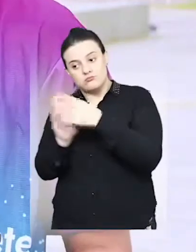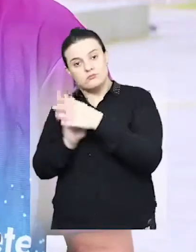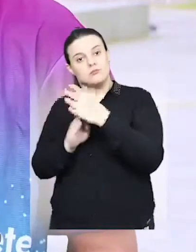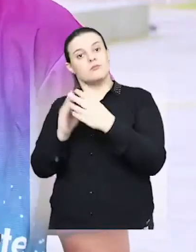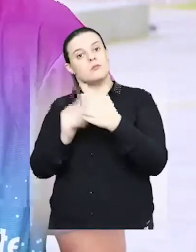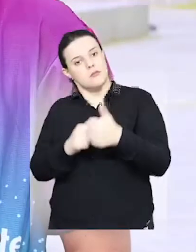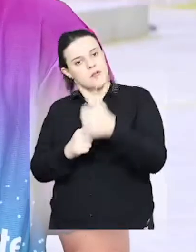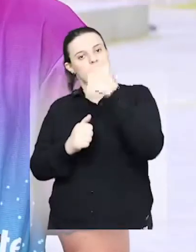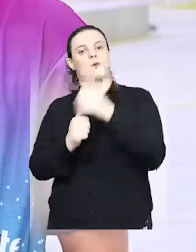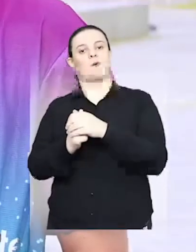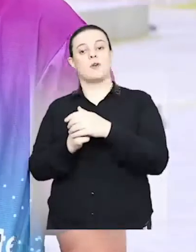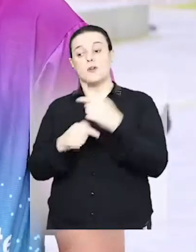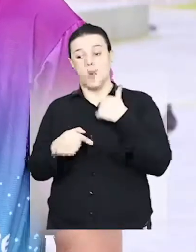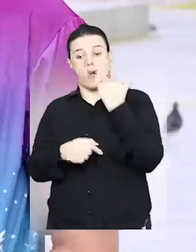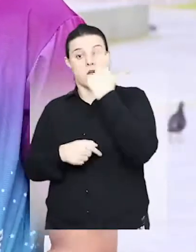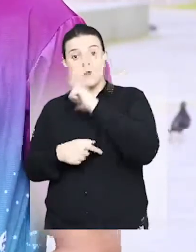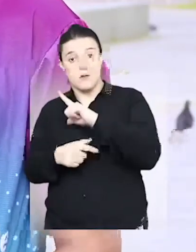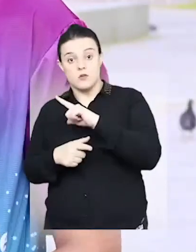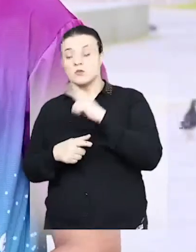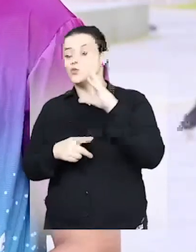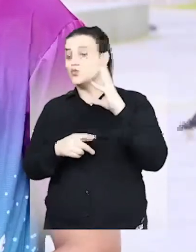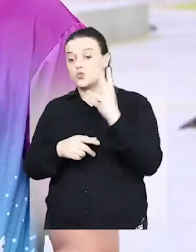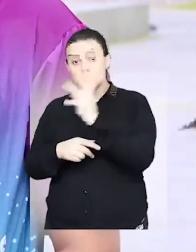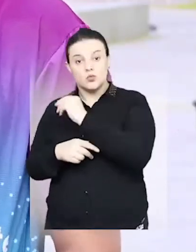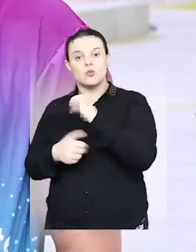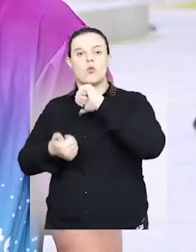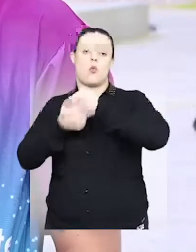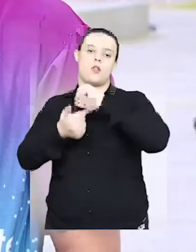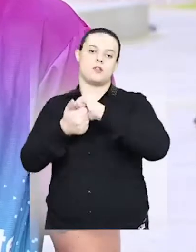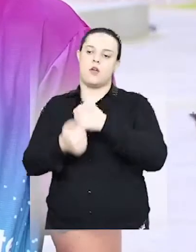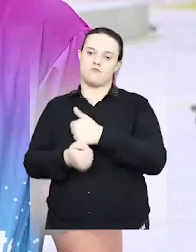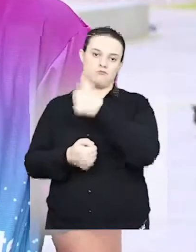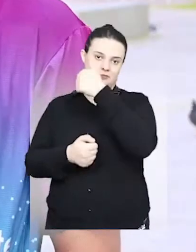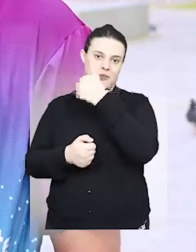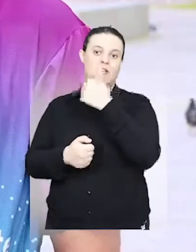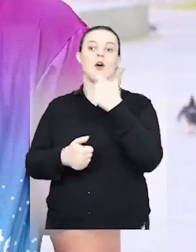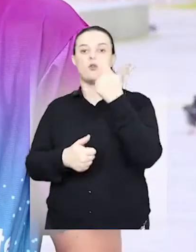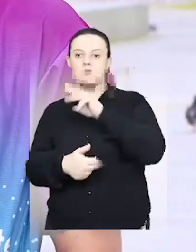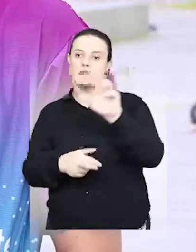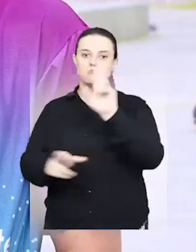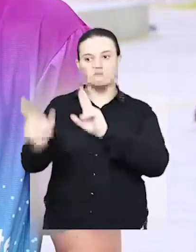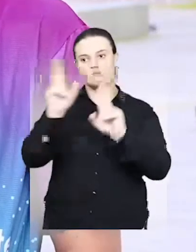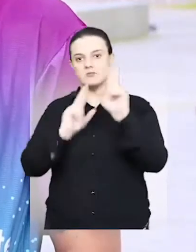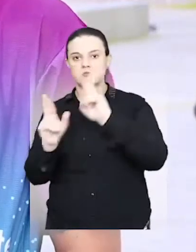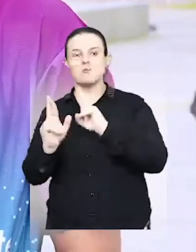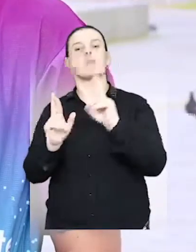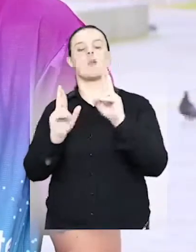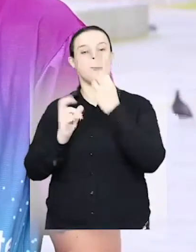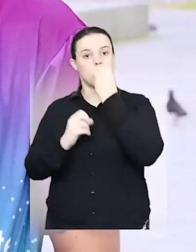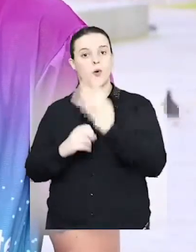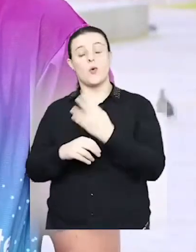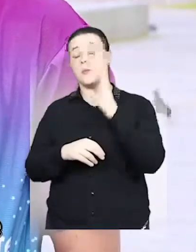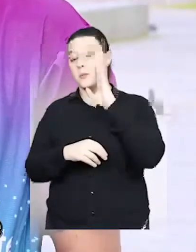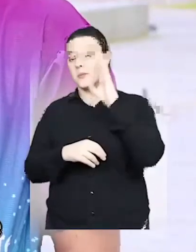de assessoria melhor, para que você possa realizar isso tudo com qualidade tendo um resultado expressivo e, o mais